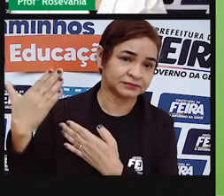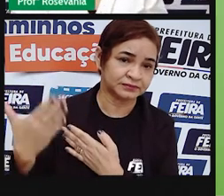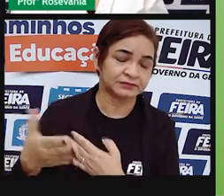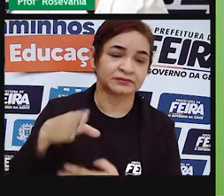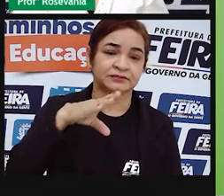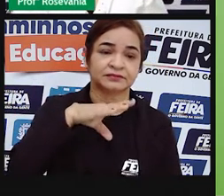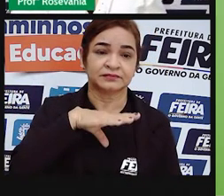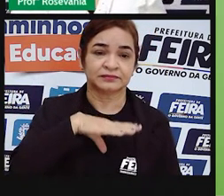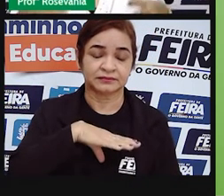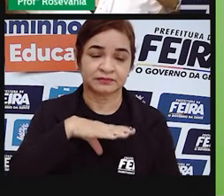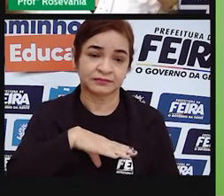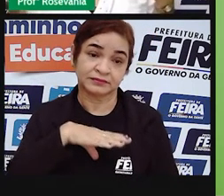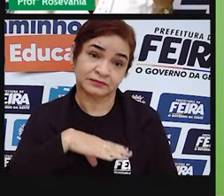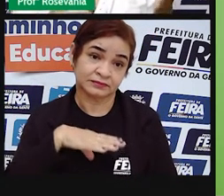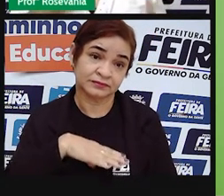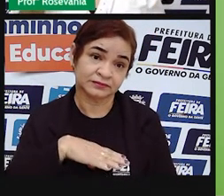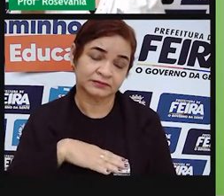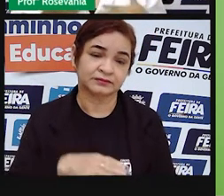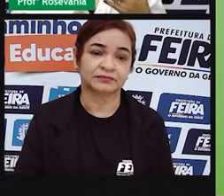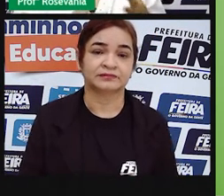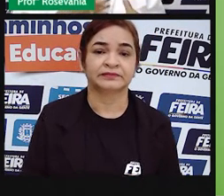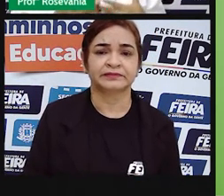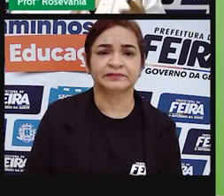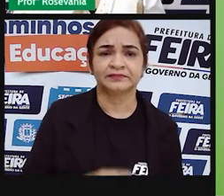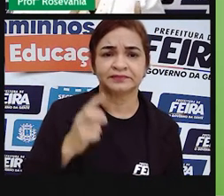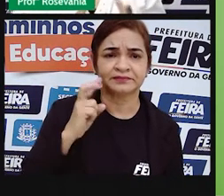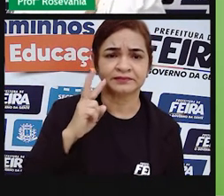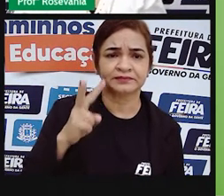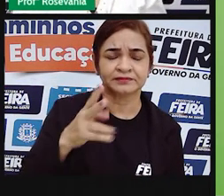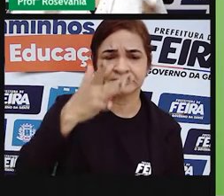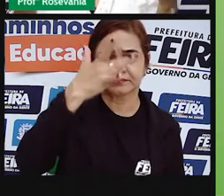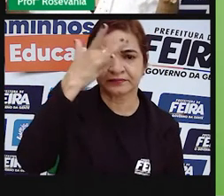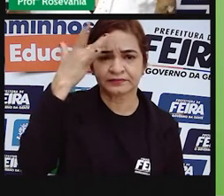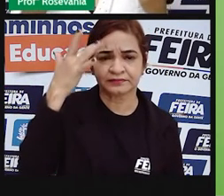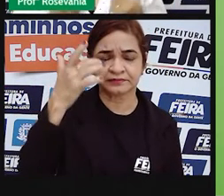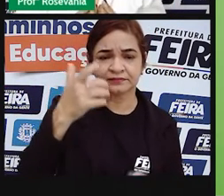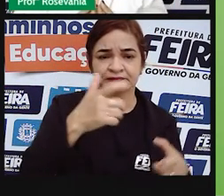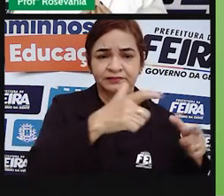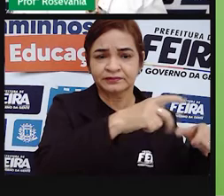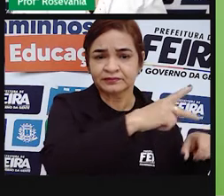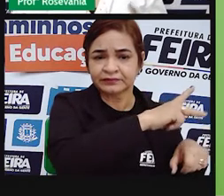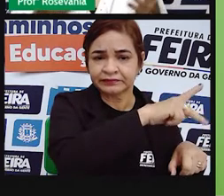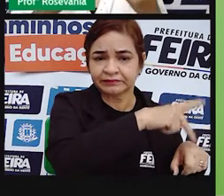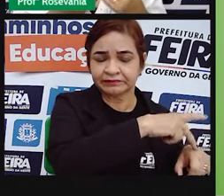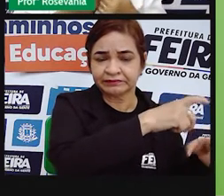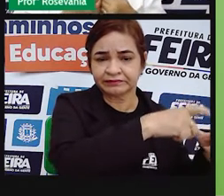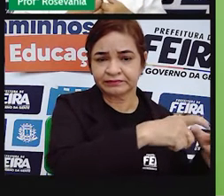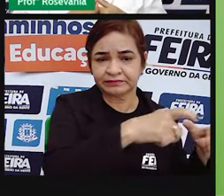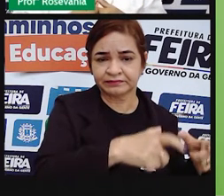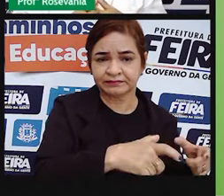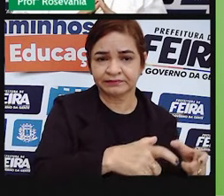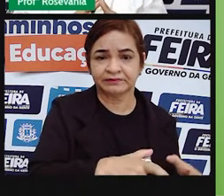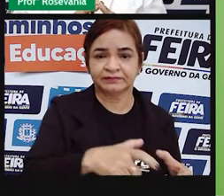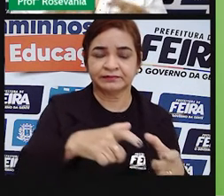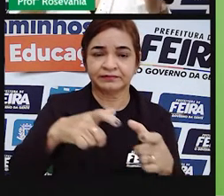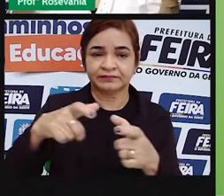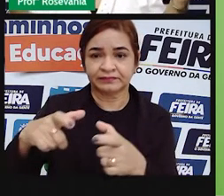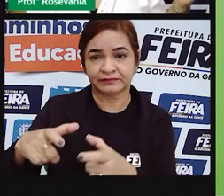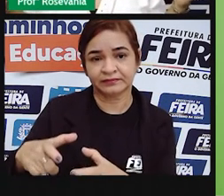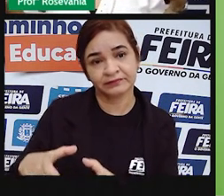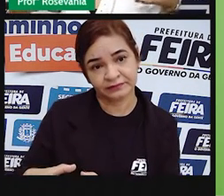famoso descobrimento do Brasil, que a gente recebe, né, imigrantes. Então, na realidade, esses